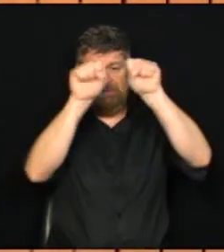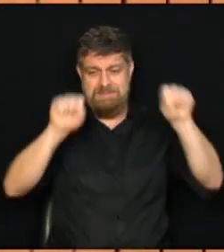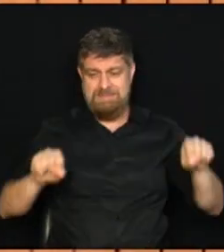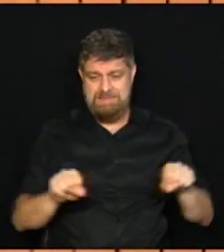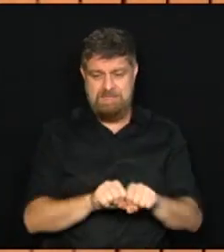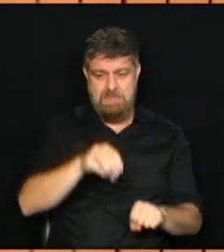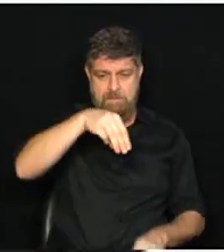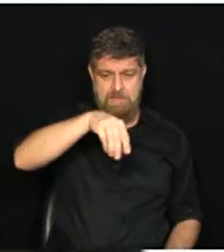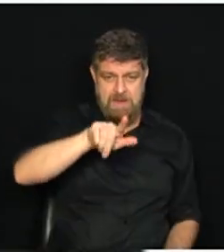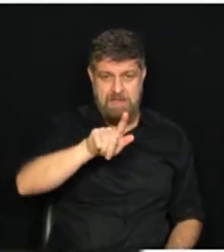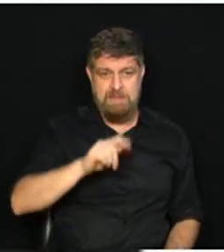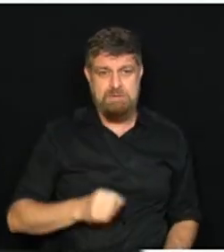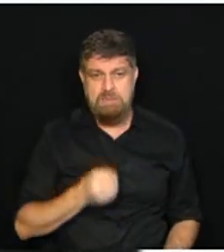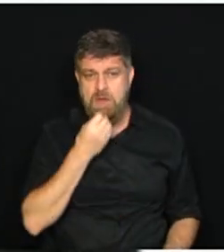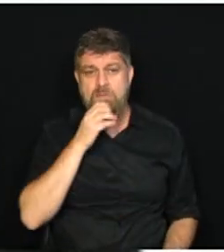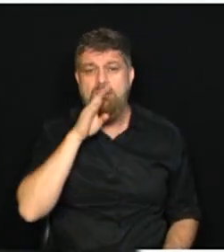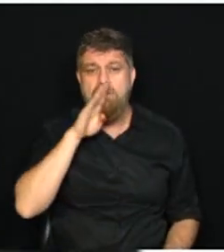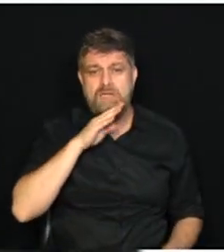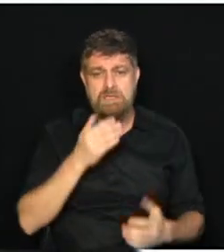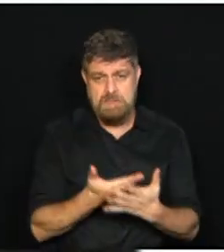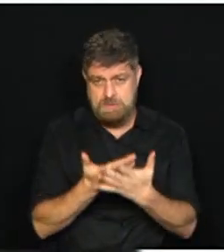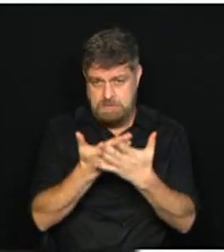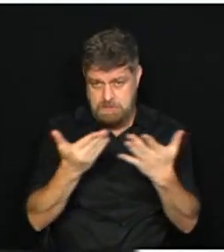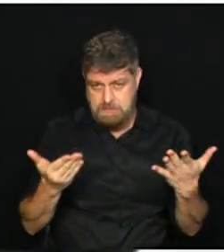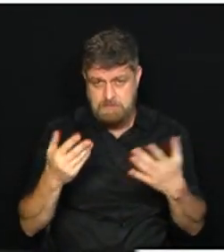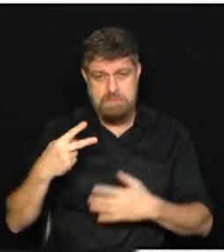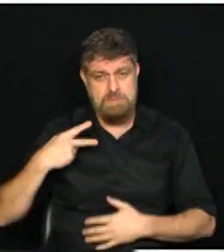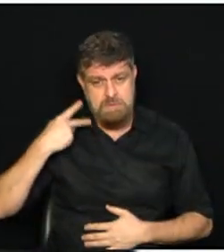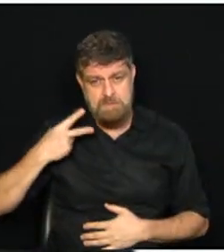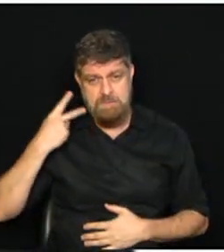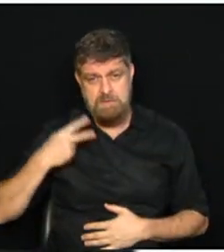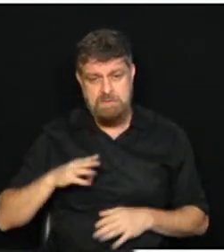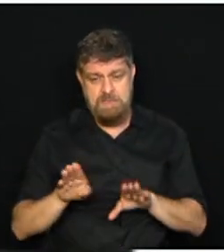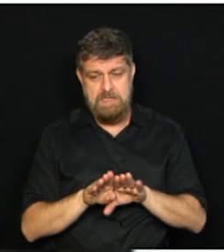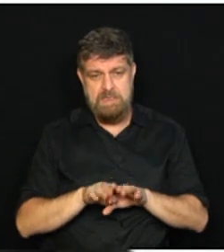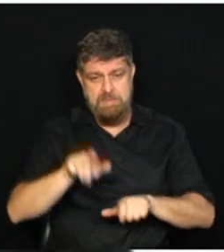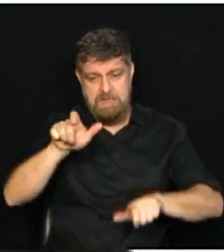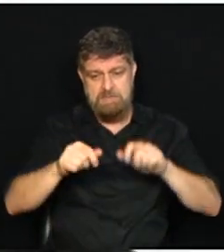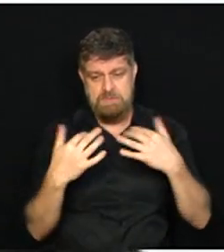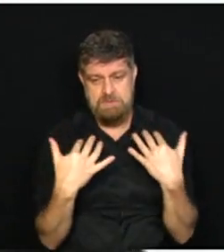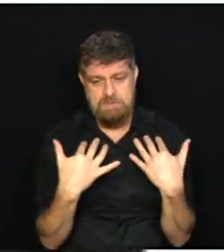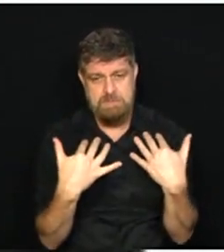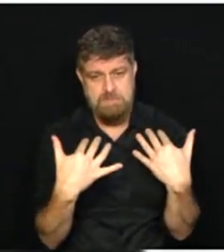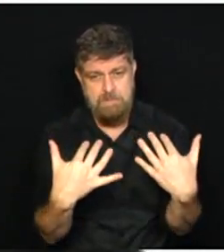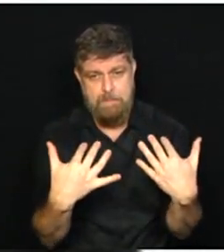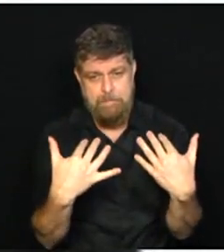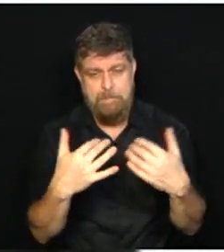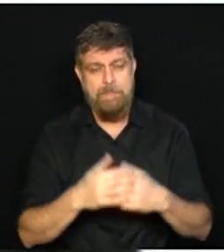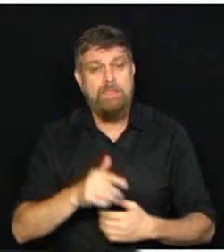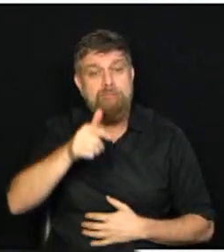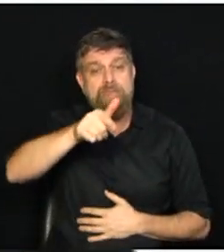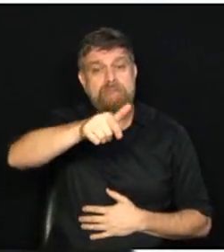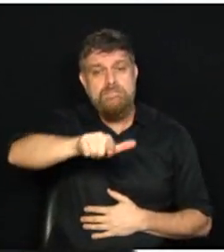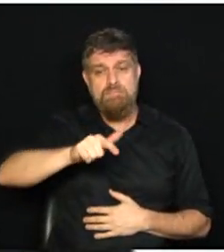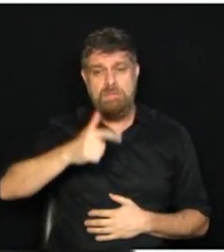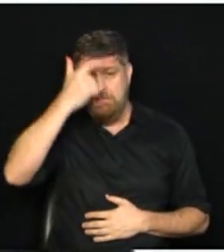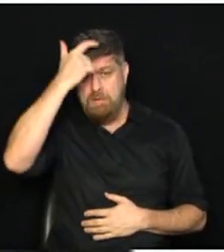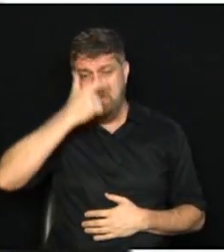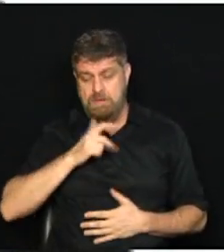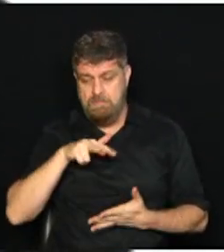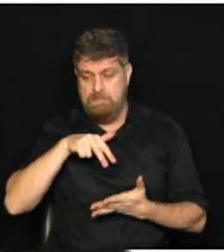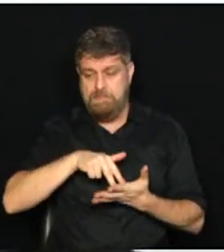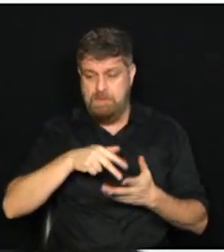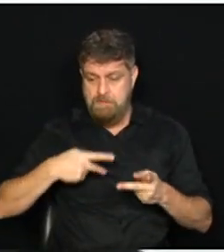todos e todas, aos senhores vereadores, senhoras vereadoras, a quem nos acompanha, os espectadores. Mais uma vez estamos aqui a